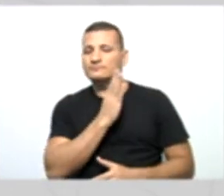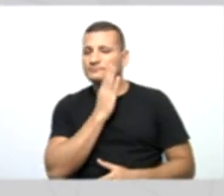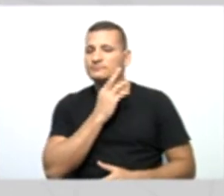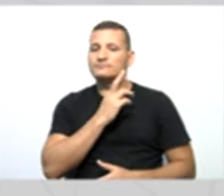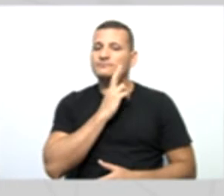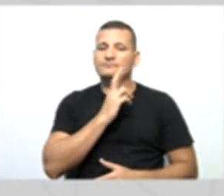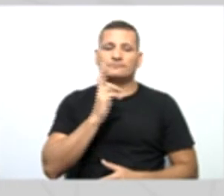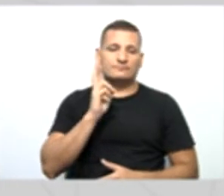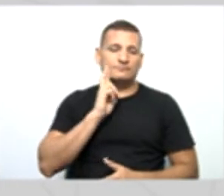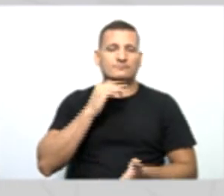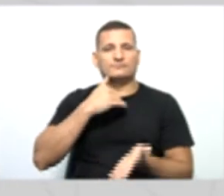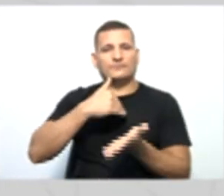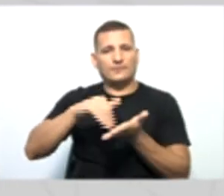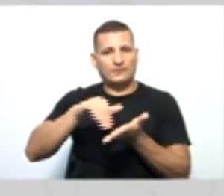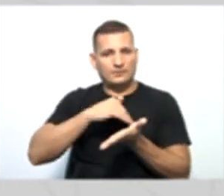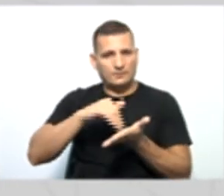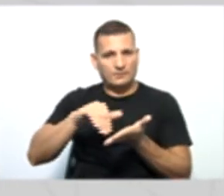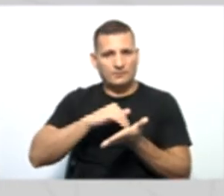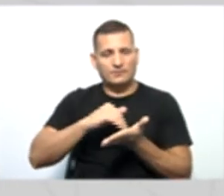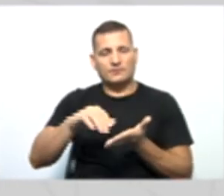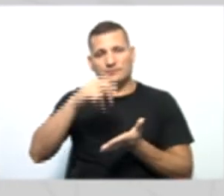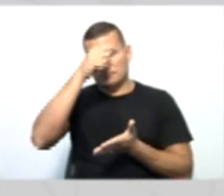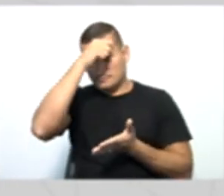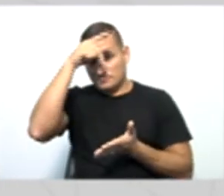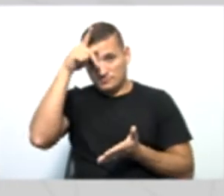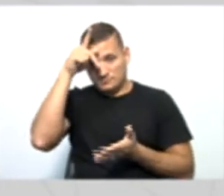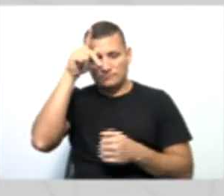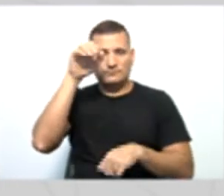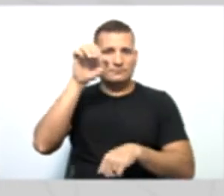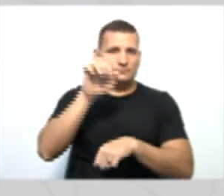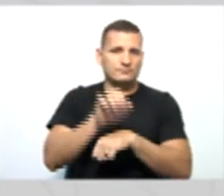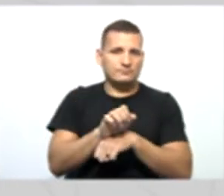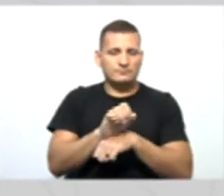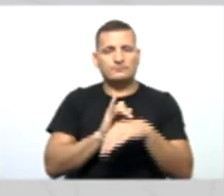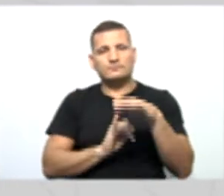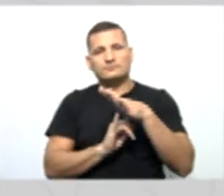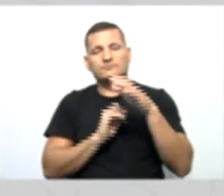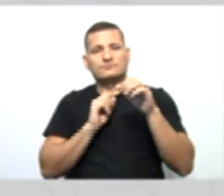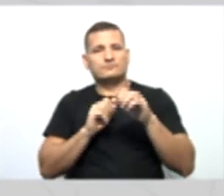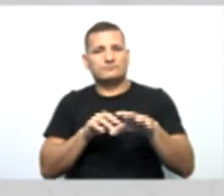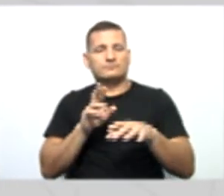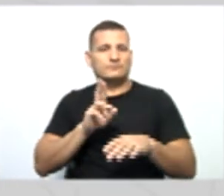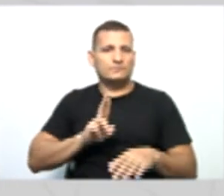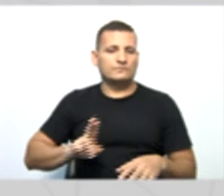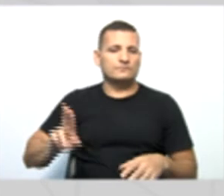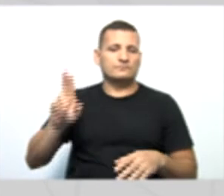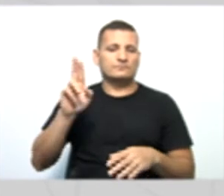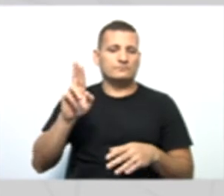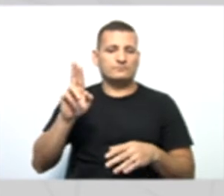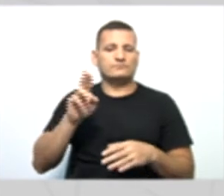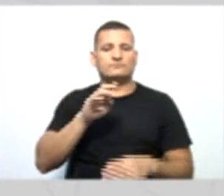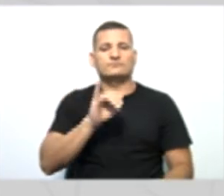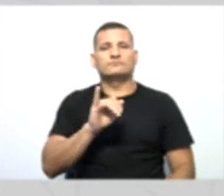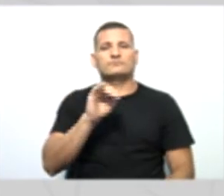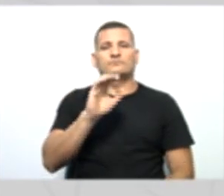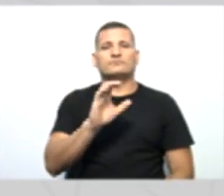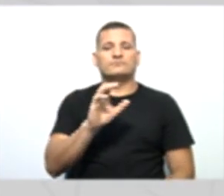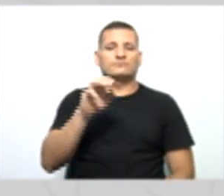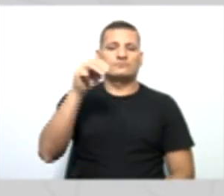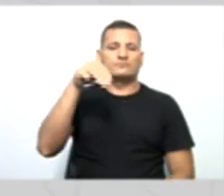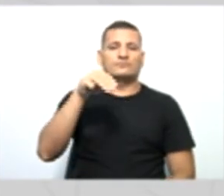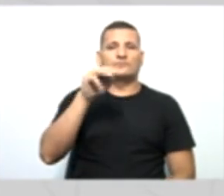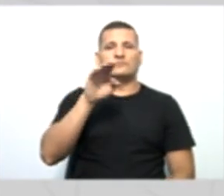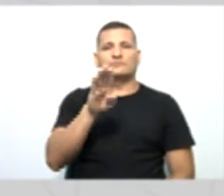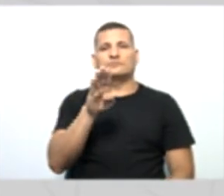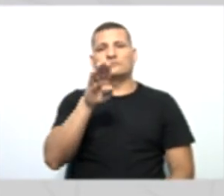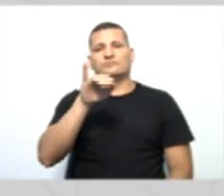Secretaria de Turismo Municipal, Estadual, Instituto de Ensinos, Universidade, ICMBio, que é um